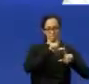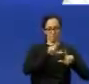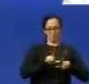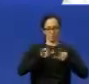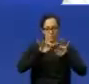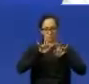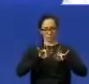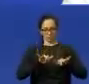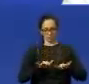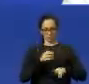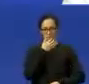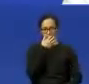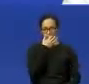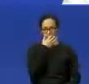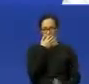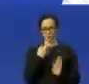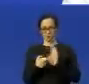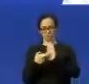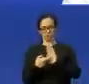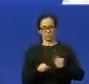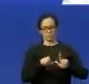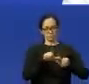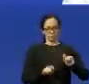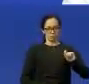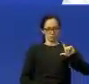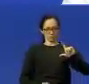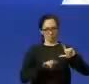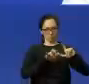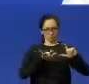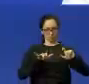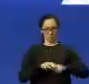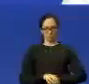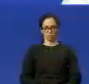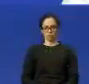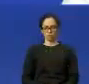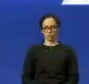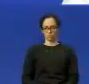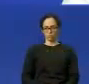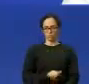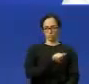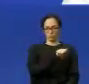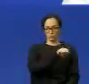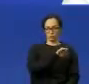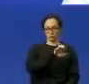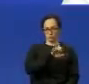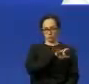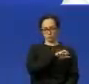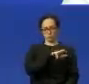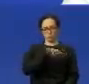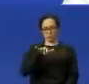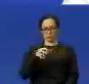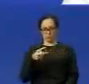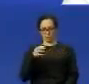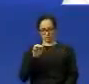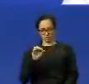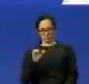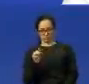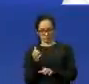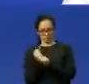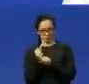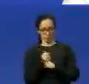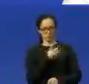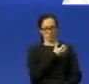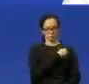representando respectivamente uma letra maiúscula e um dígito. As letras do alfabeto entre as 26 possíveis e os dígitos entre os